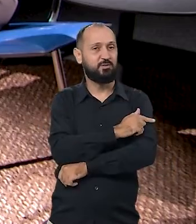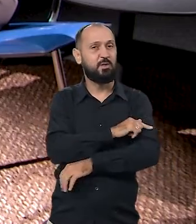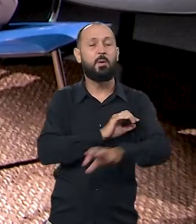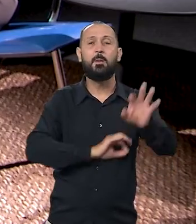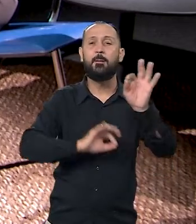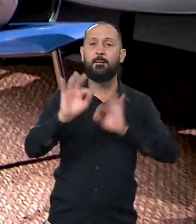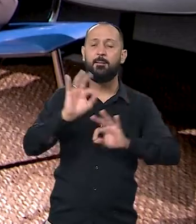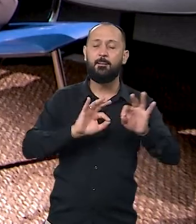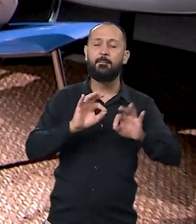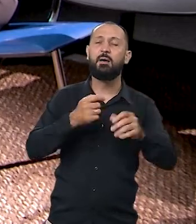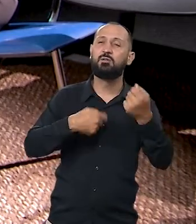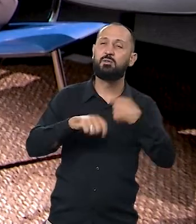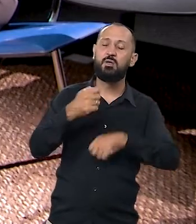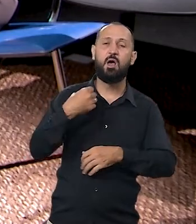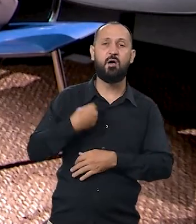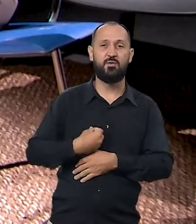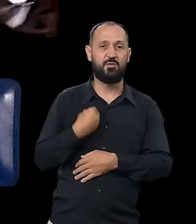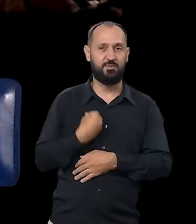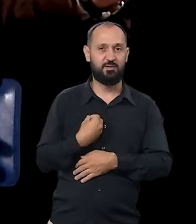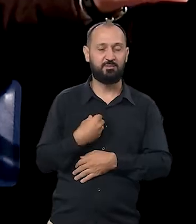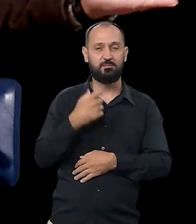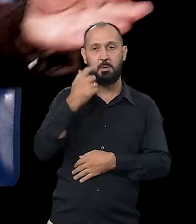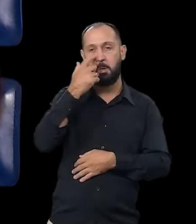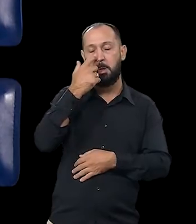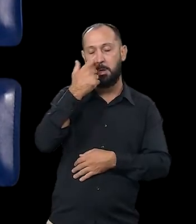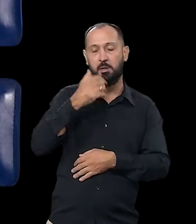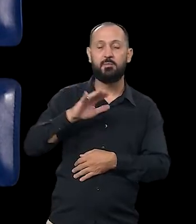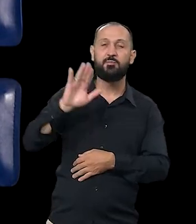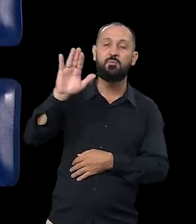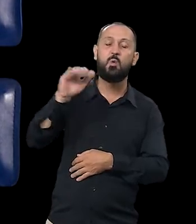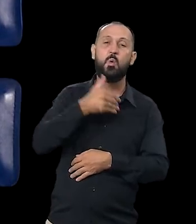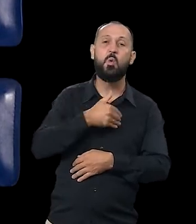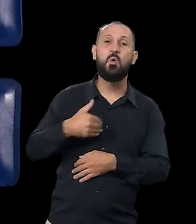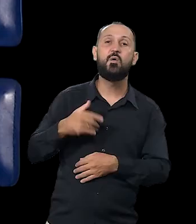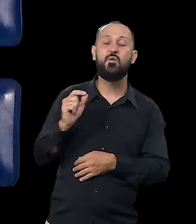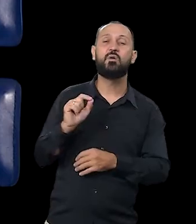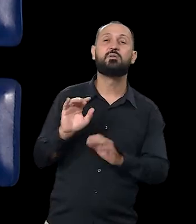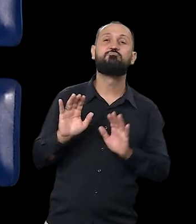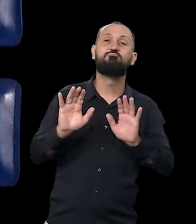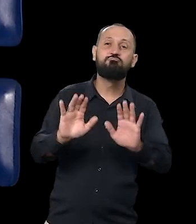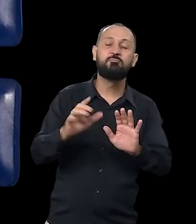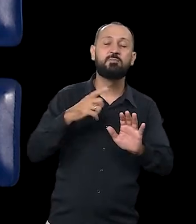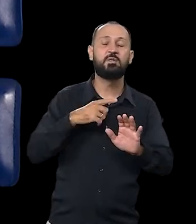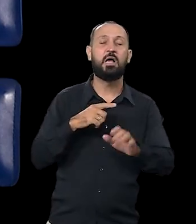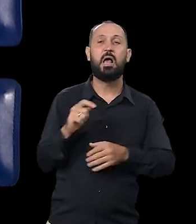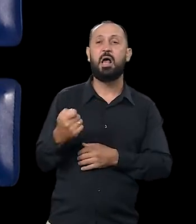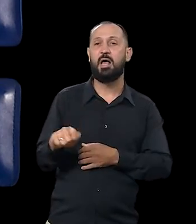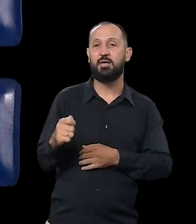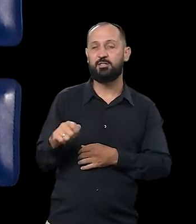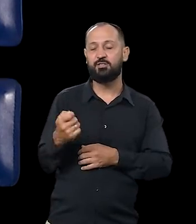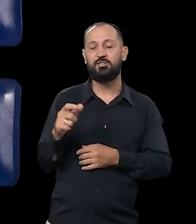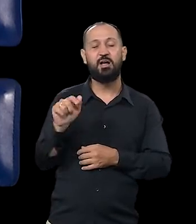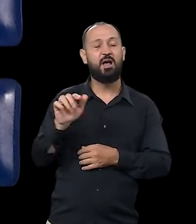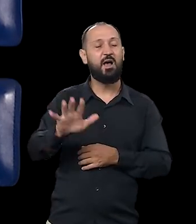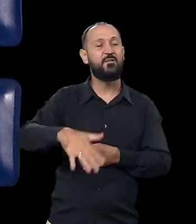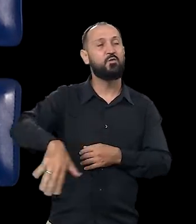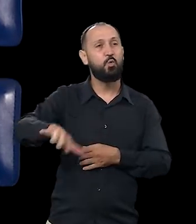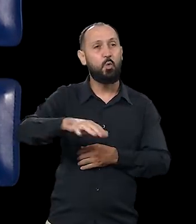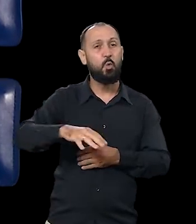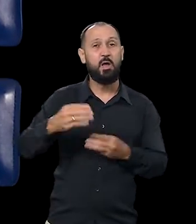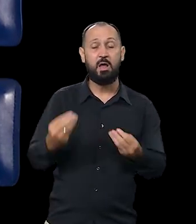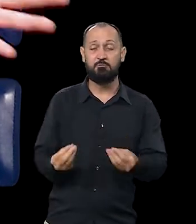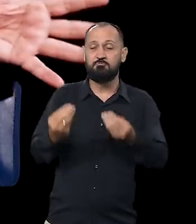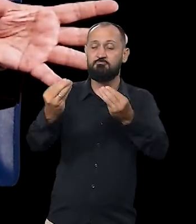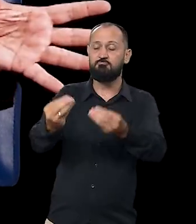gestores preparados para administrar as nossas vidas. É isso, quando você elege um prefeito, elege um governador, você entrega a chave do cofre